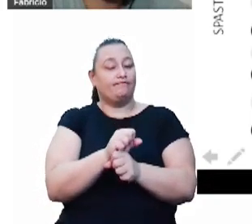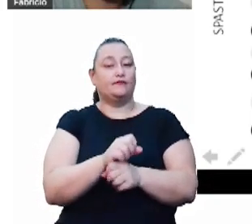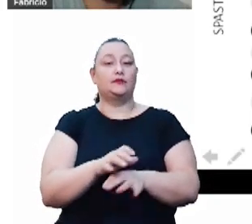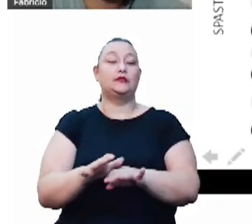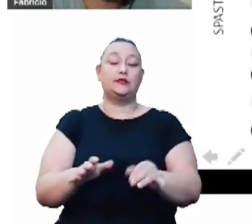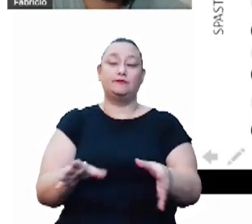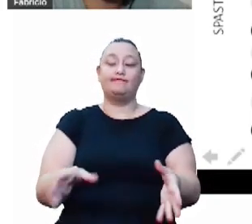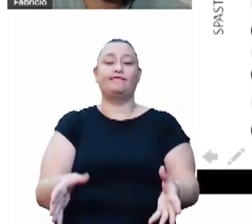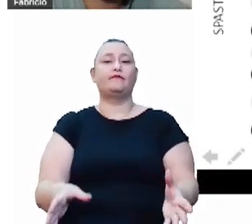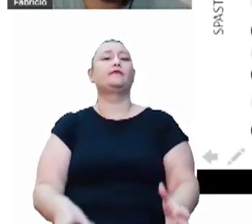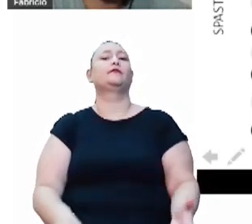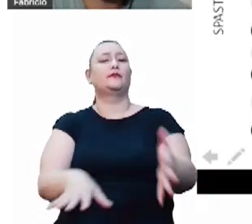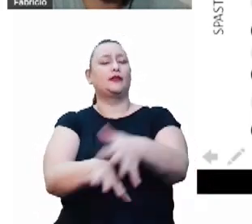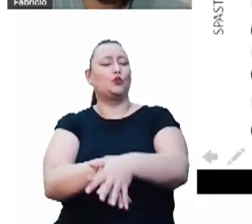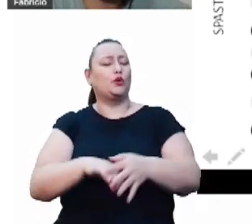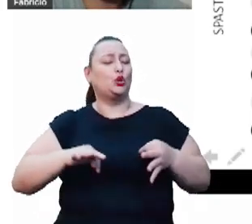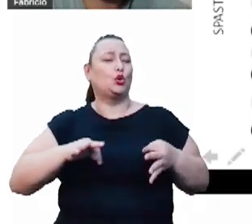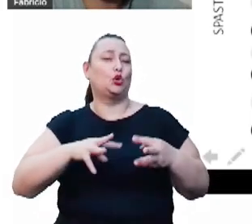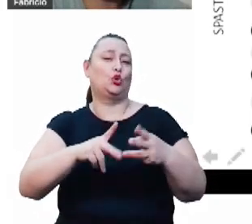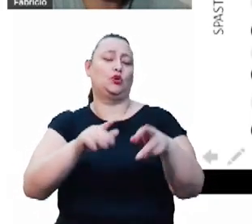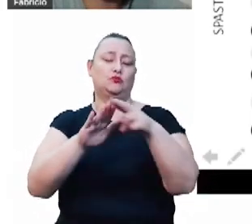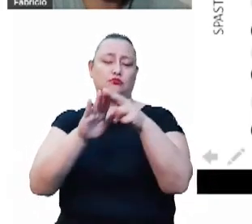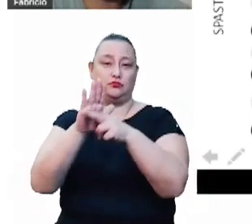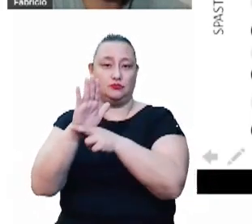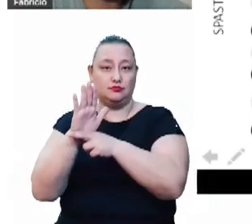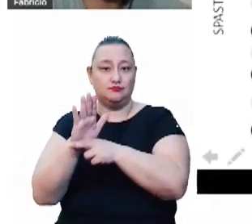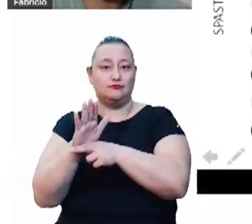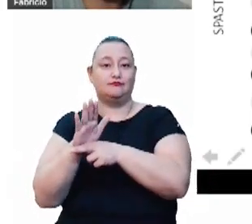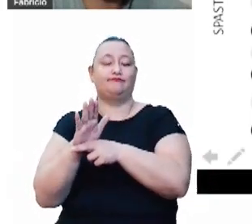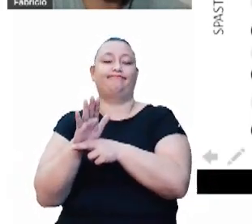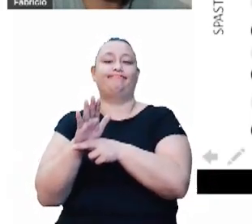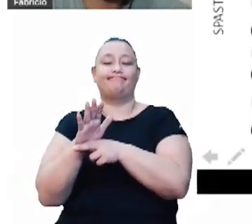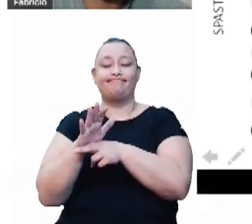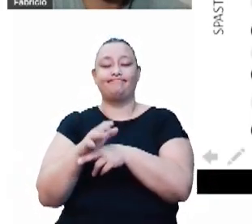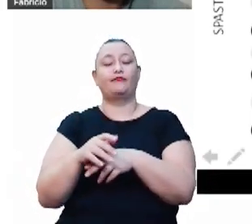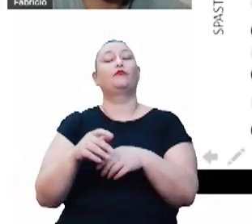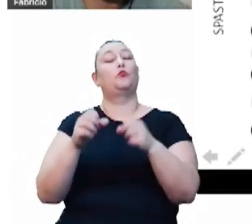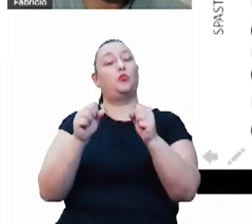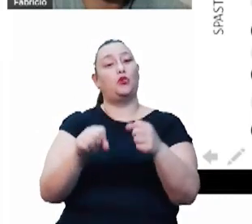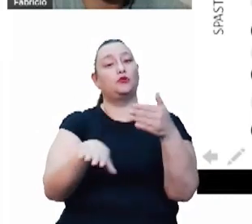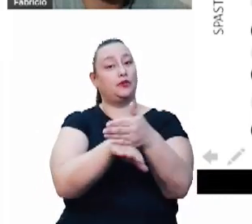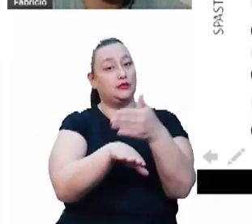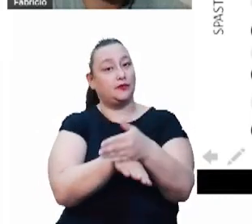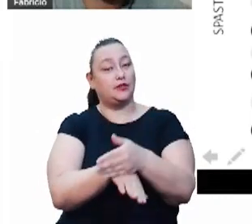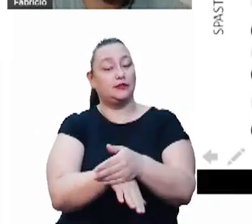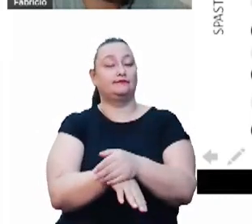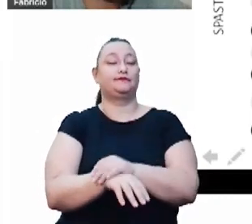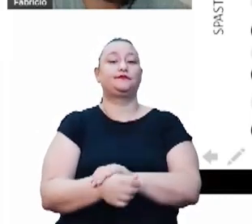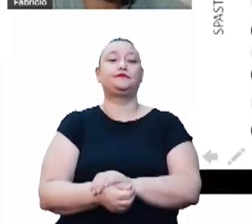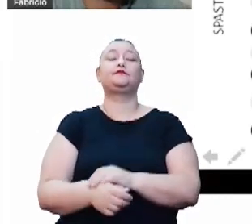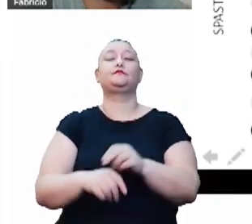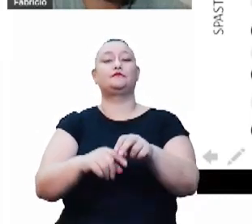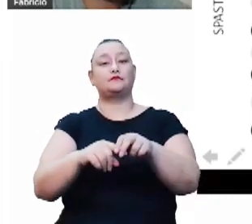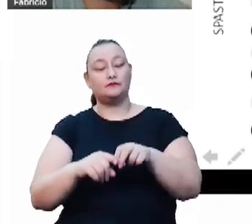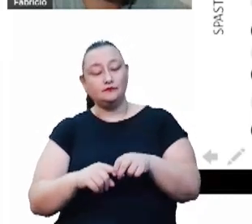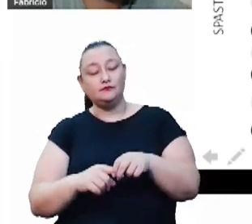se incluísse em todos esses critérios e não se incluísse em todos esses critérios, ela poderia entrar no estudo. E aí,